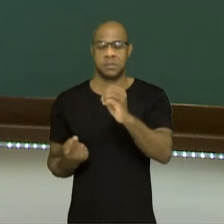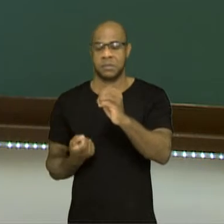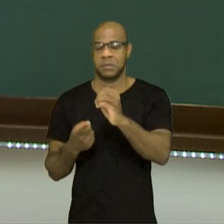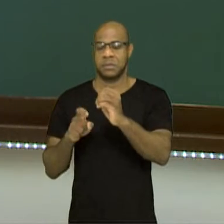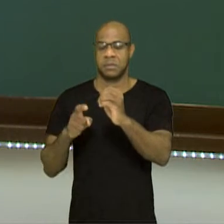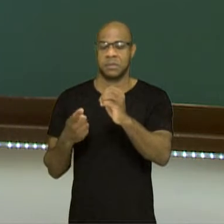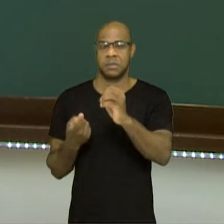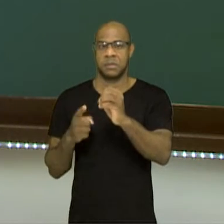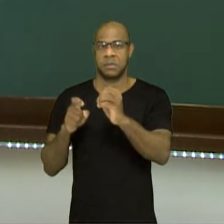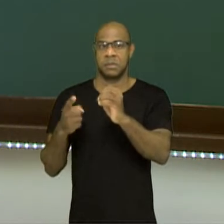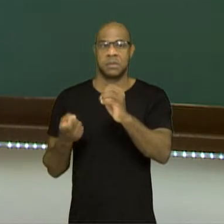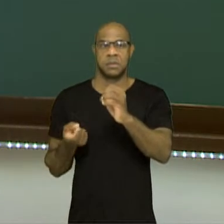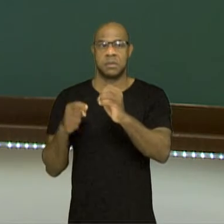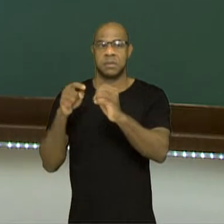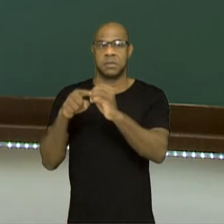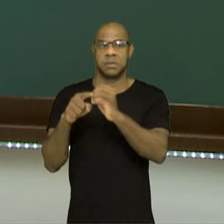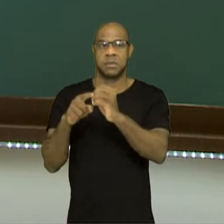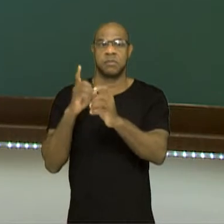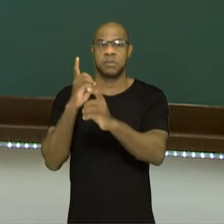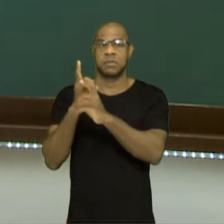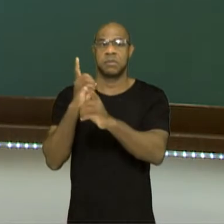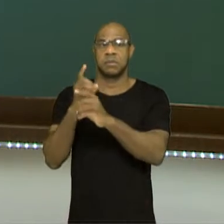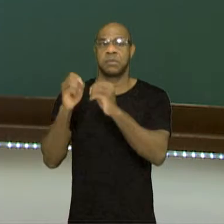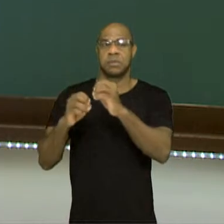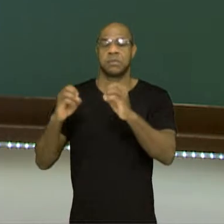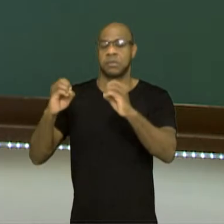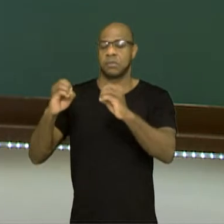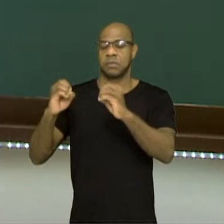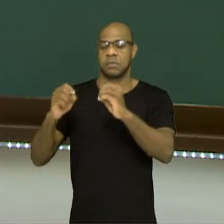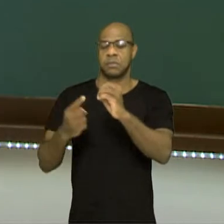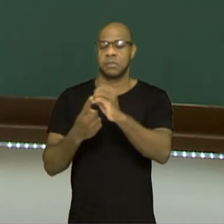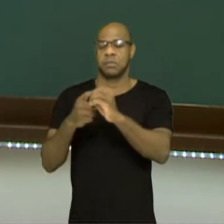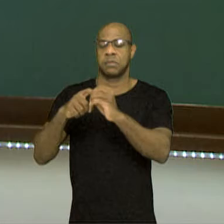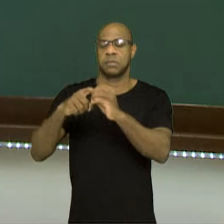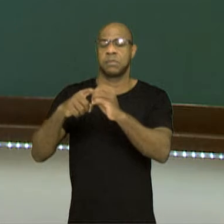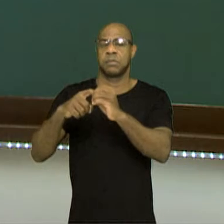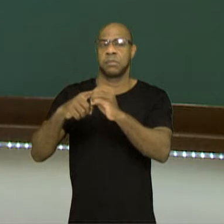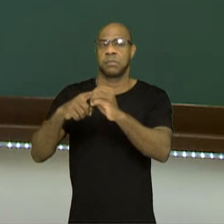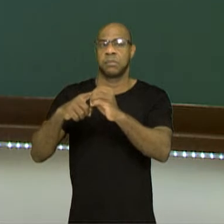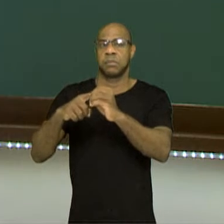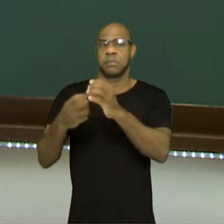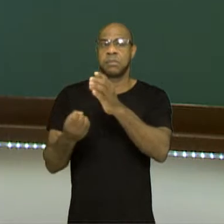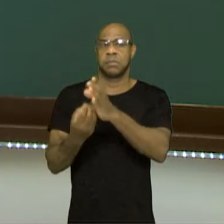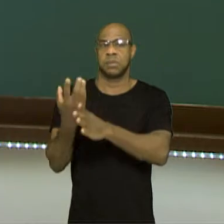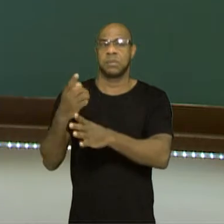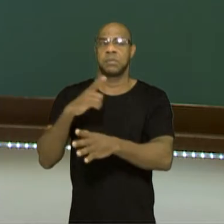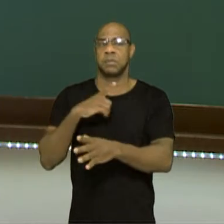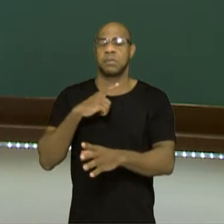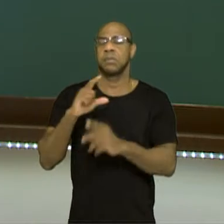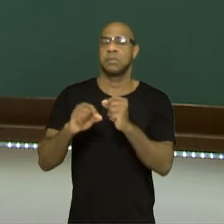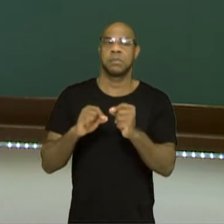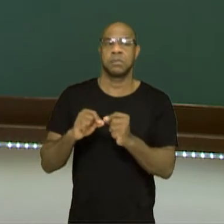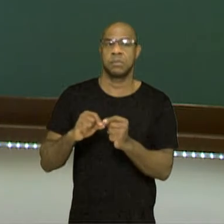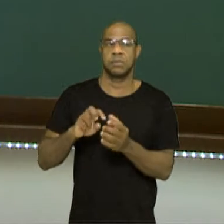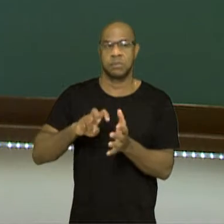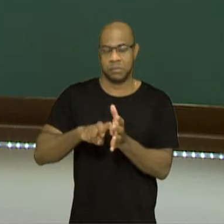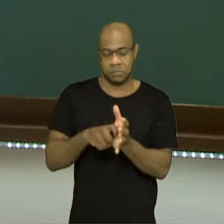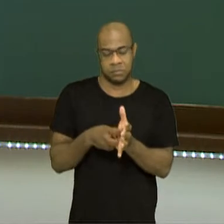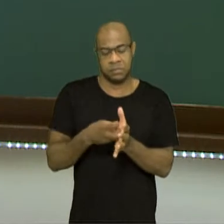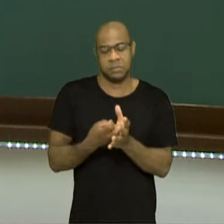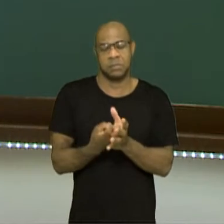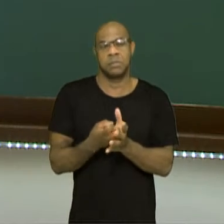dessa corrida, né? Ele vai encontrar o ovócito e vai fecundá-lo. E aí, então, se forma